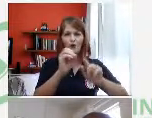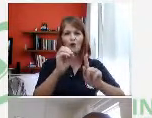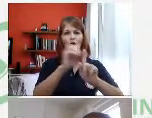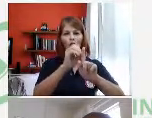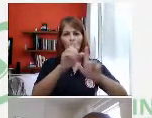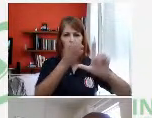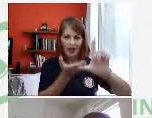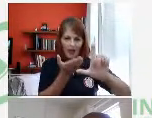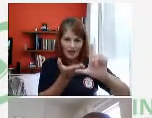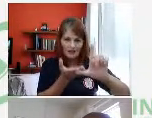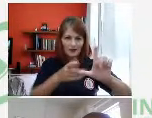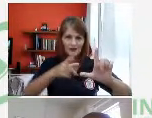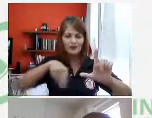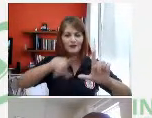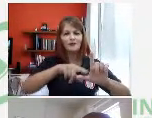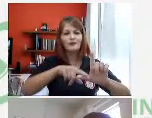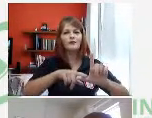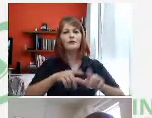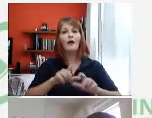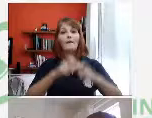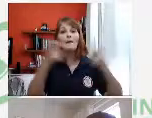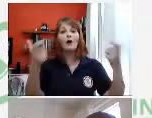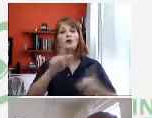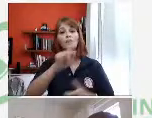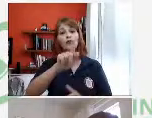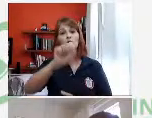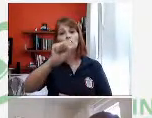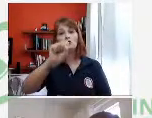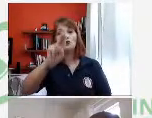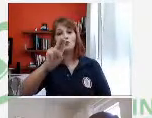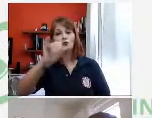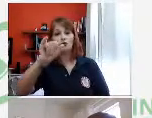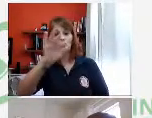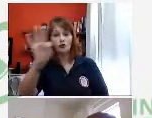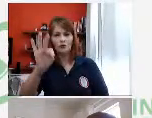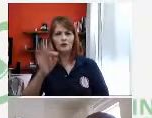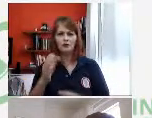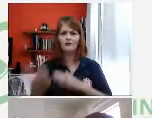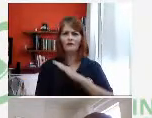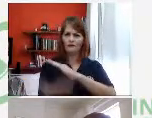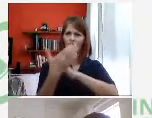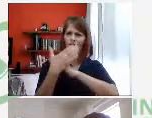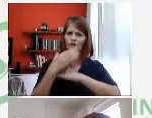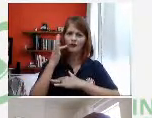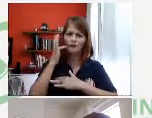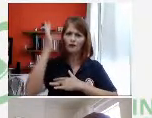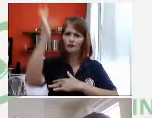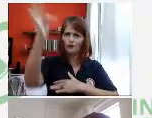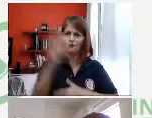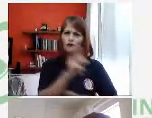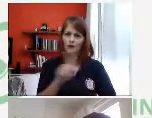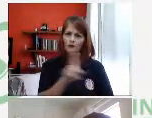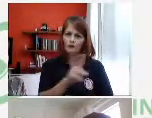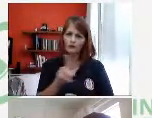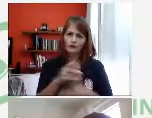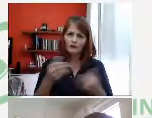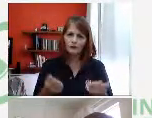ferramentas do G Suite. Então, eu creio que vai agregar muito no nosso futuro como docente. Vai agregar